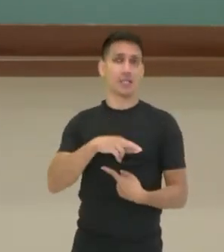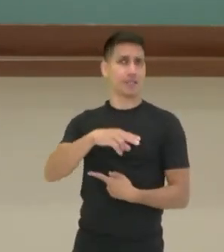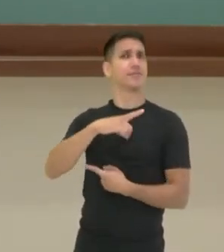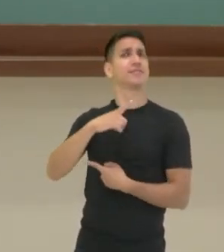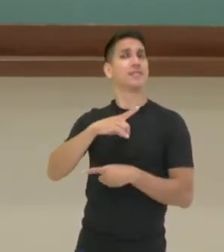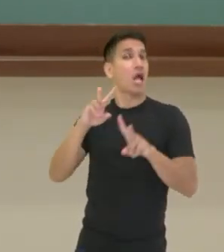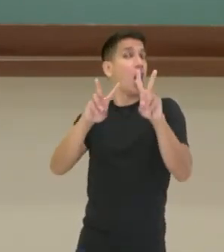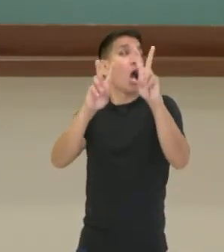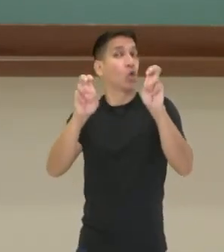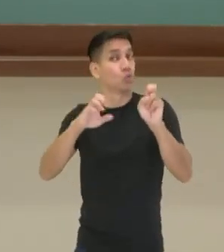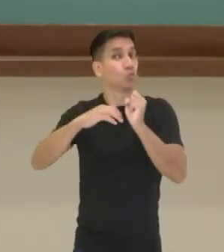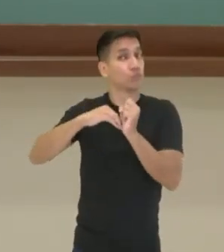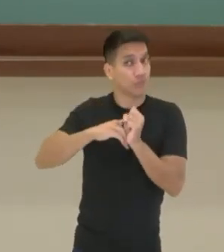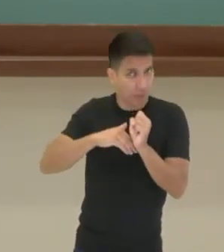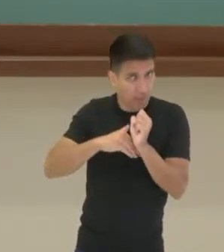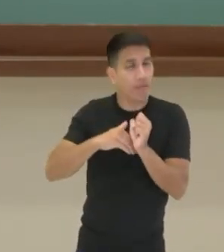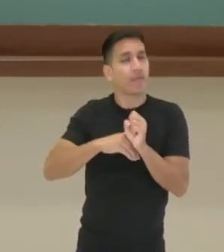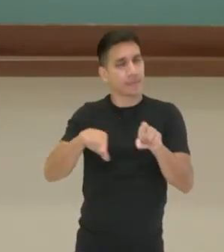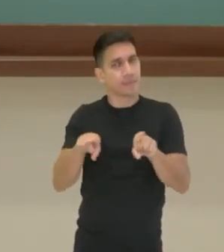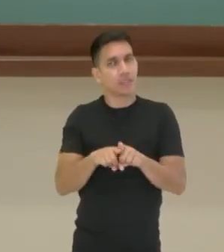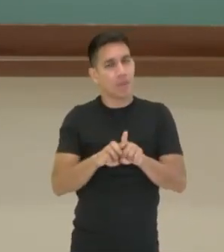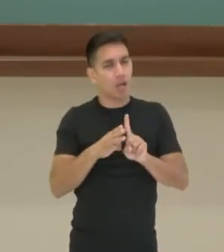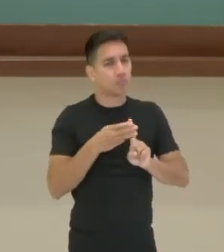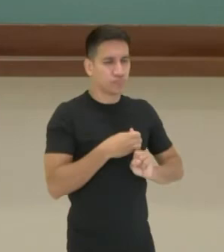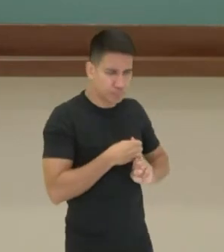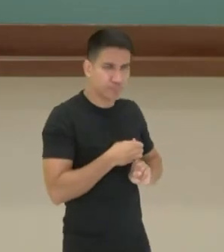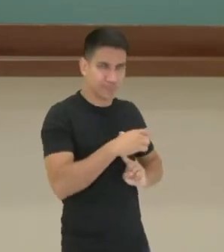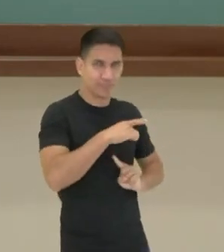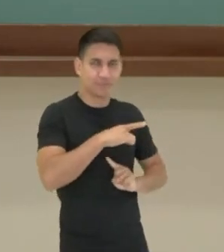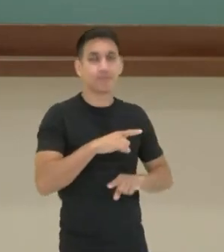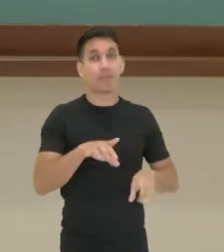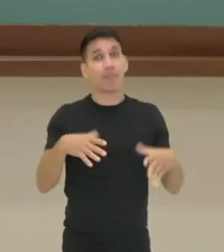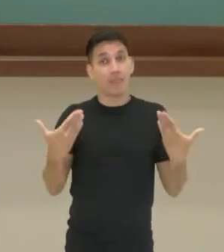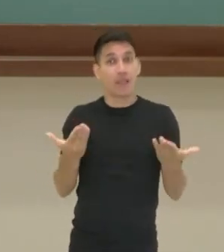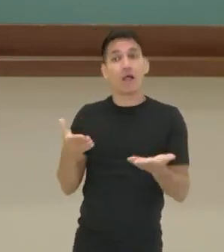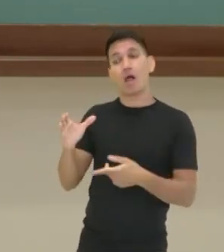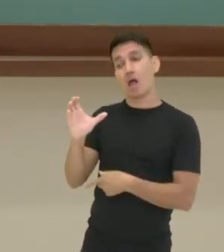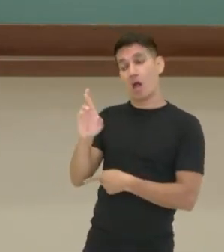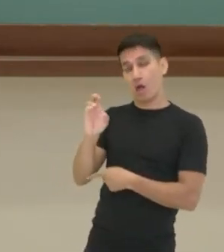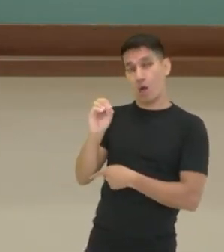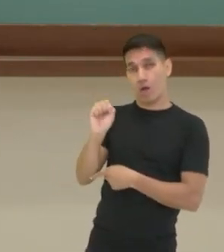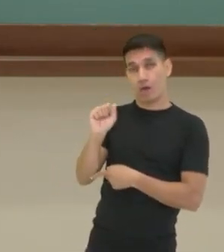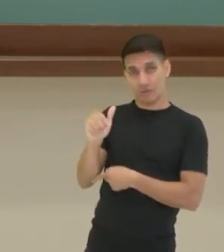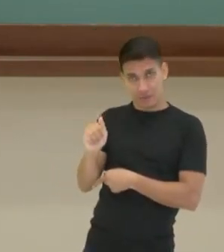questão do segredo, do ocultismo, inclusive os Rosa Cruz, por ser uma ordem